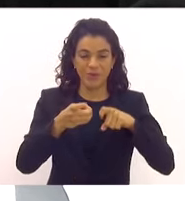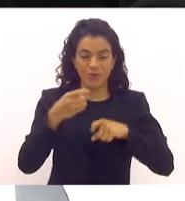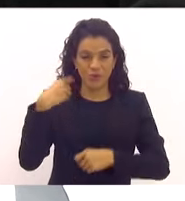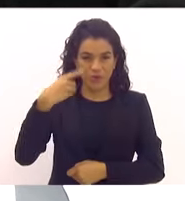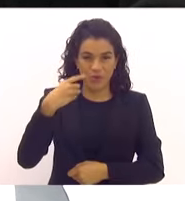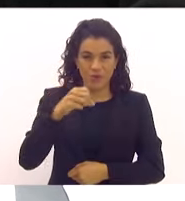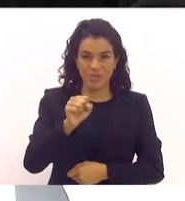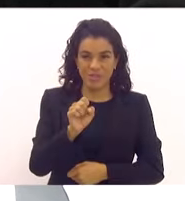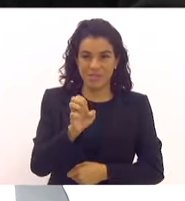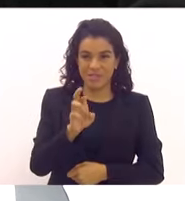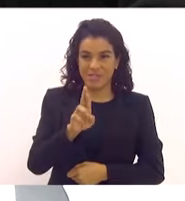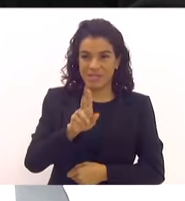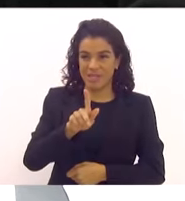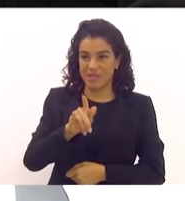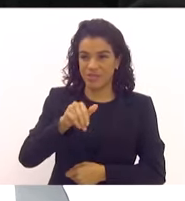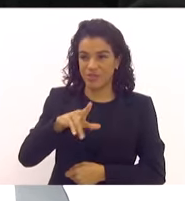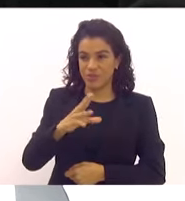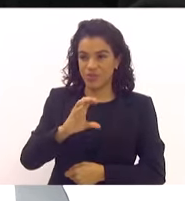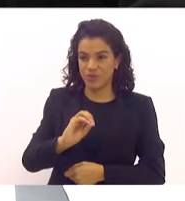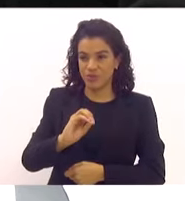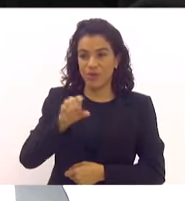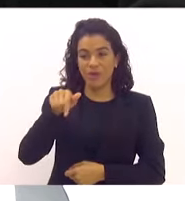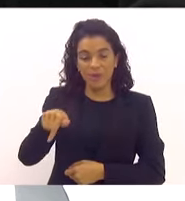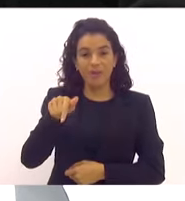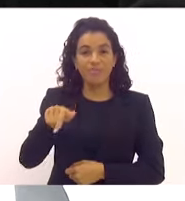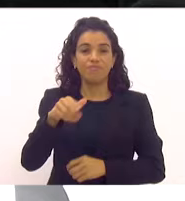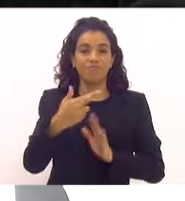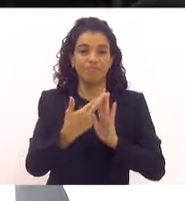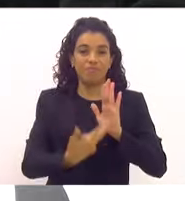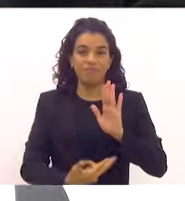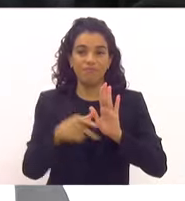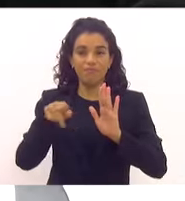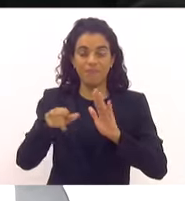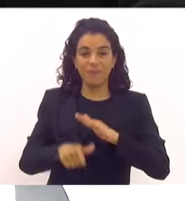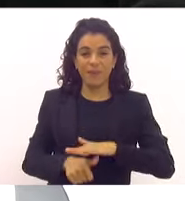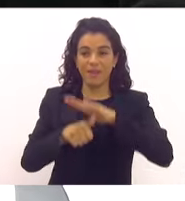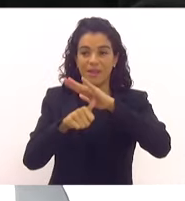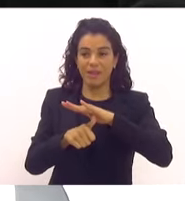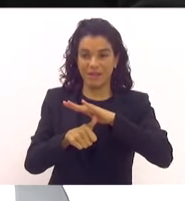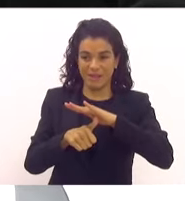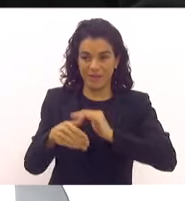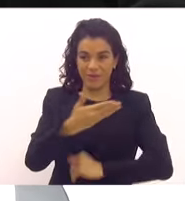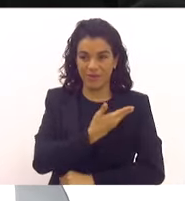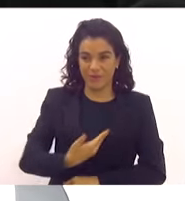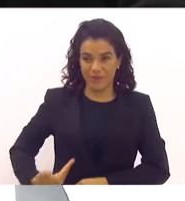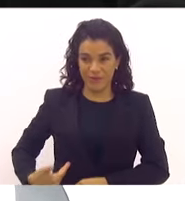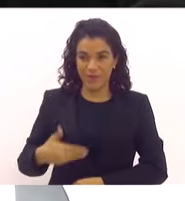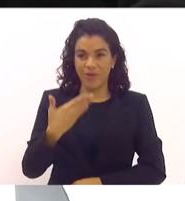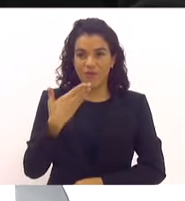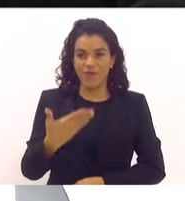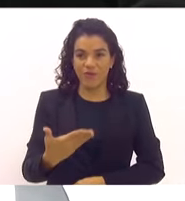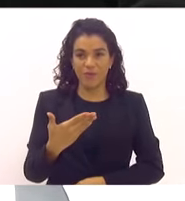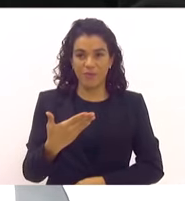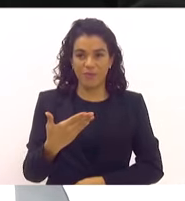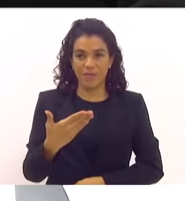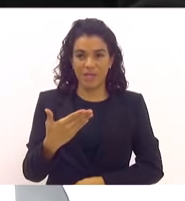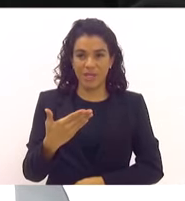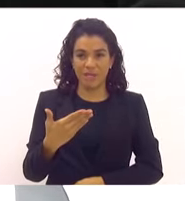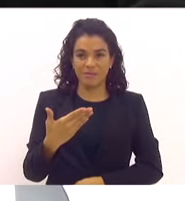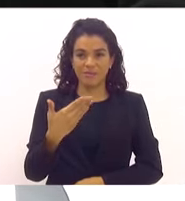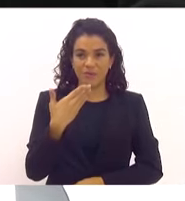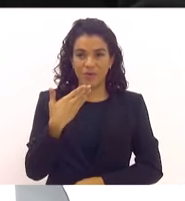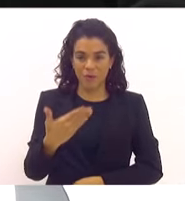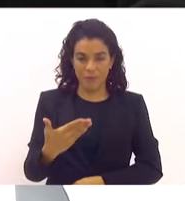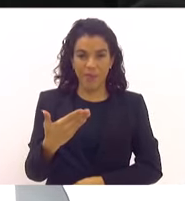relator. Ele é líder do governo. Então, eu vou retirar o pedido de vista e eu faço